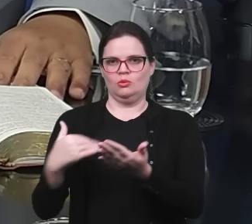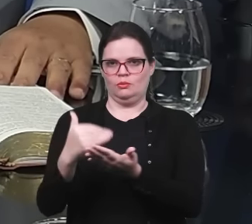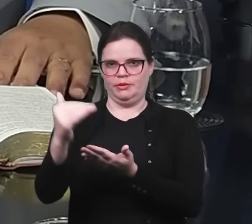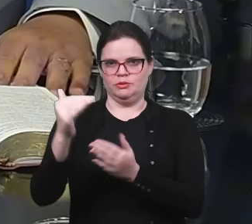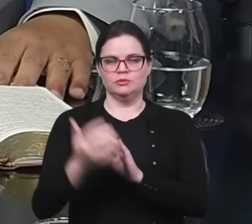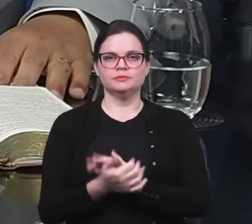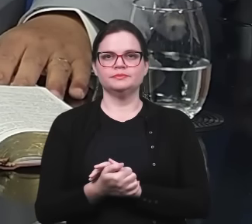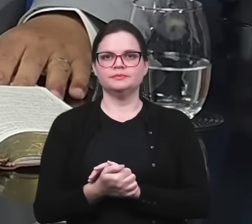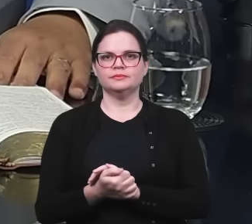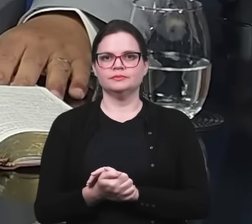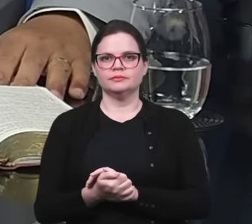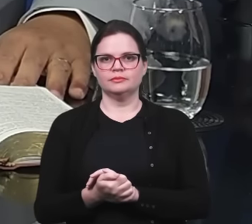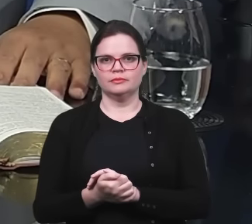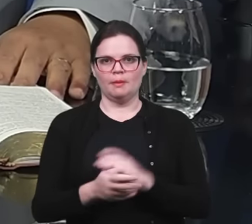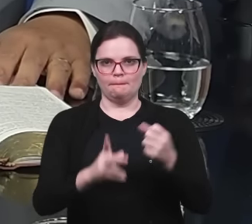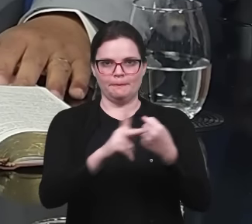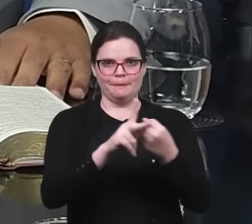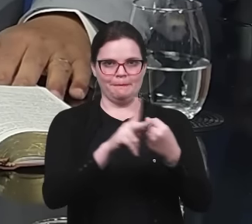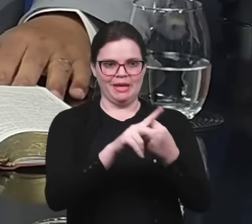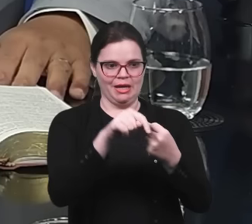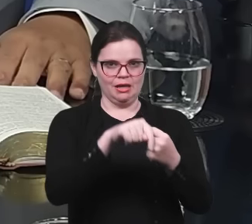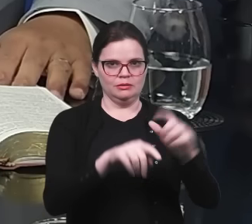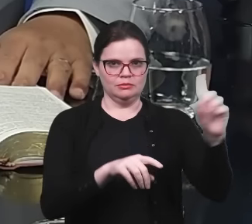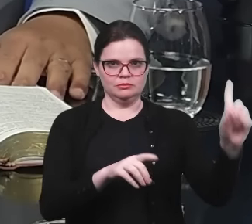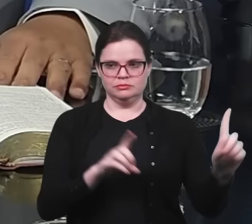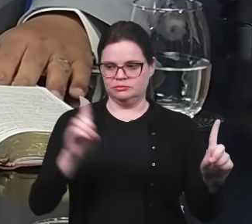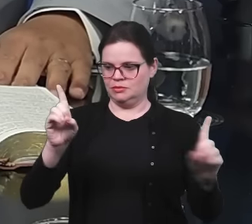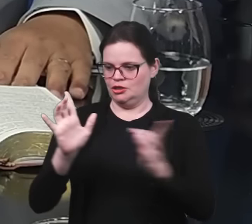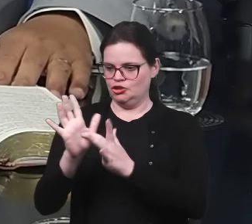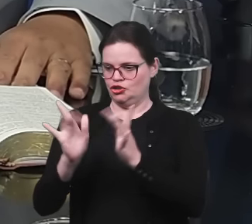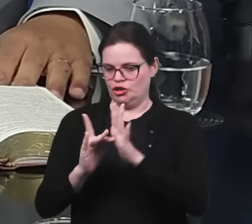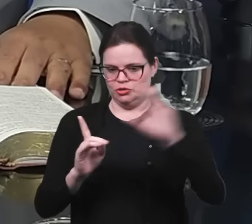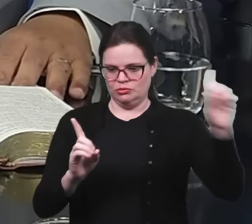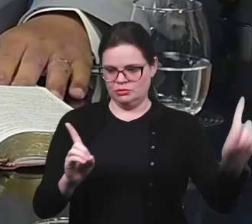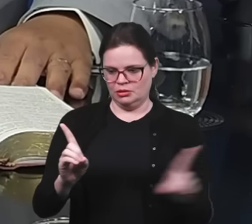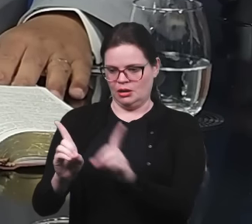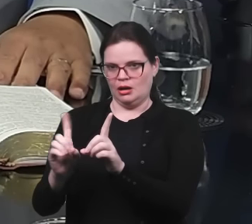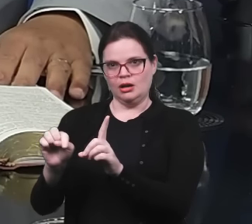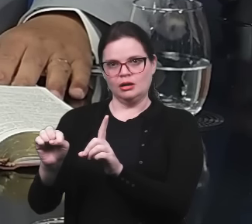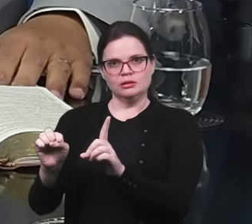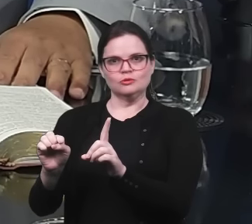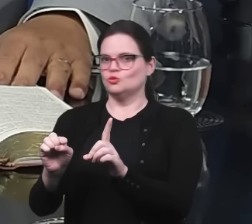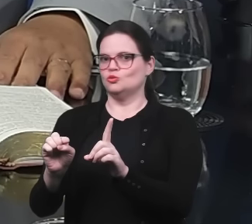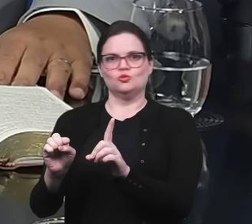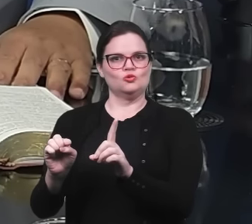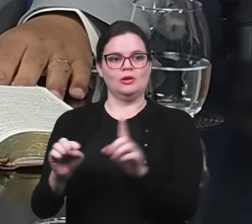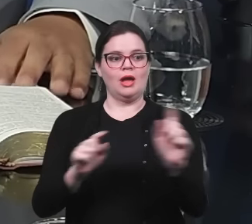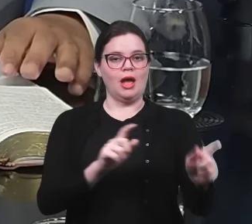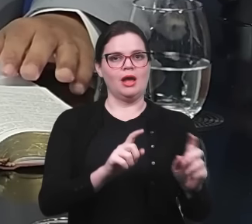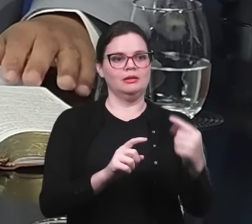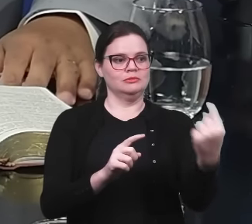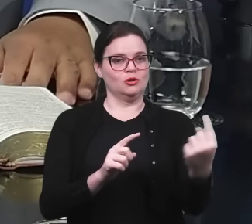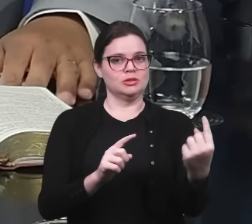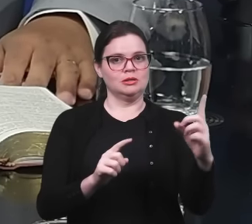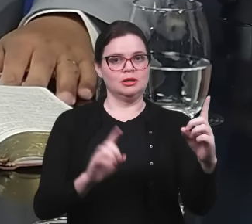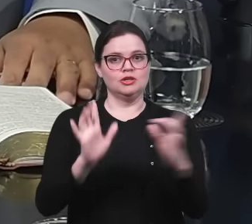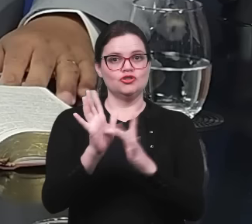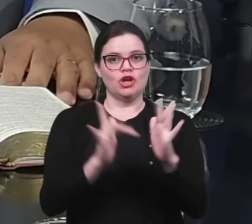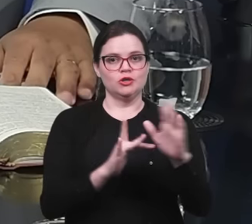Primeiramente, não foi Pedro que foi até Jesus. Foi Jesus que veio ao encontro de